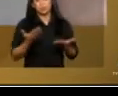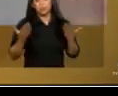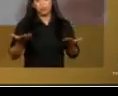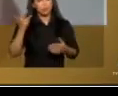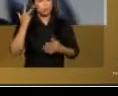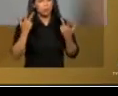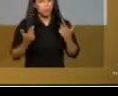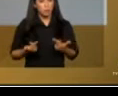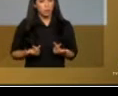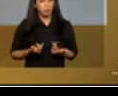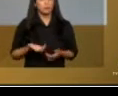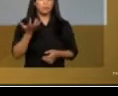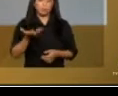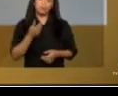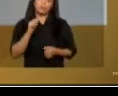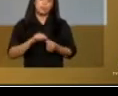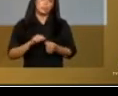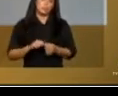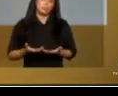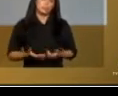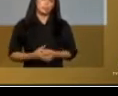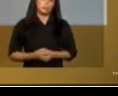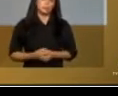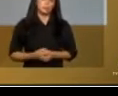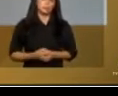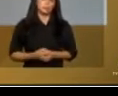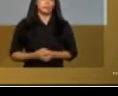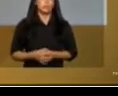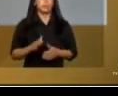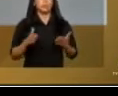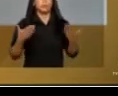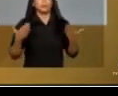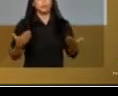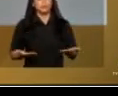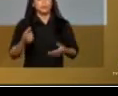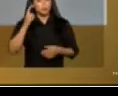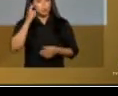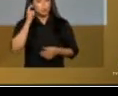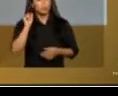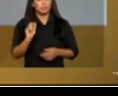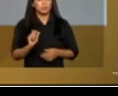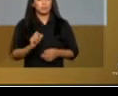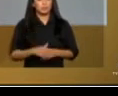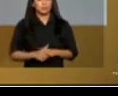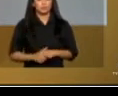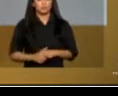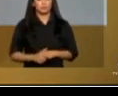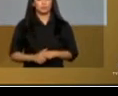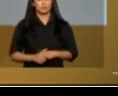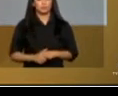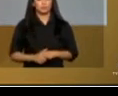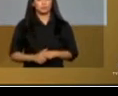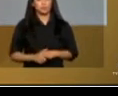faz isso, gostaria de fazer isso. Então, repito, então não me parece que seja boa